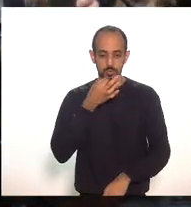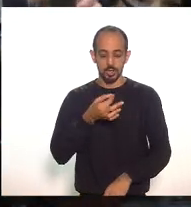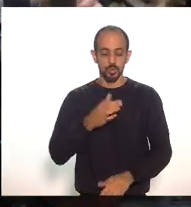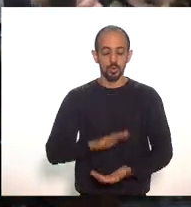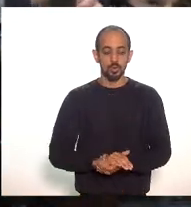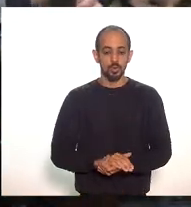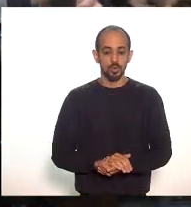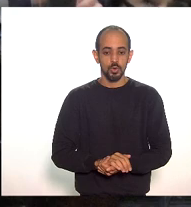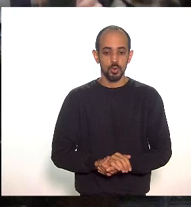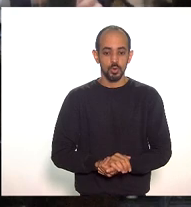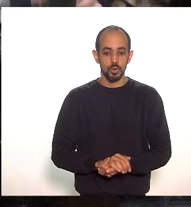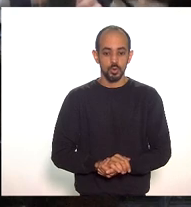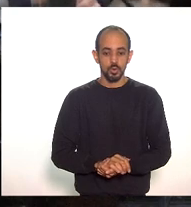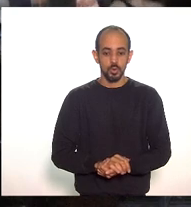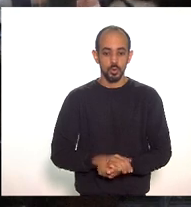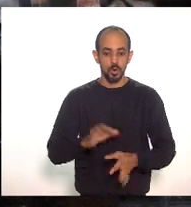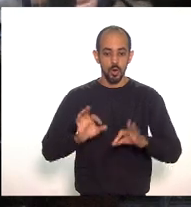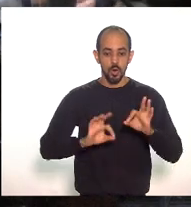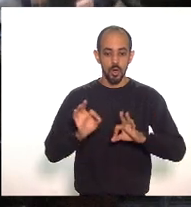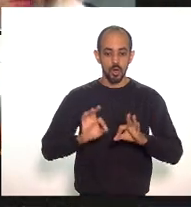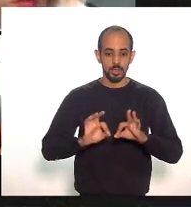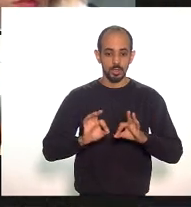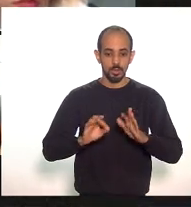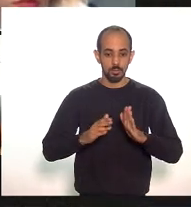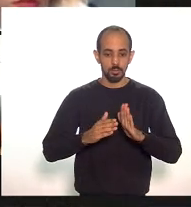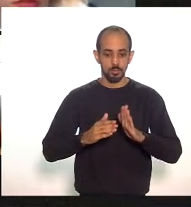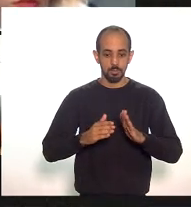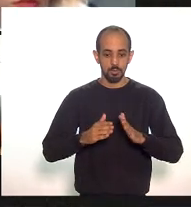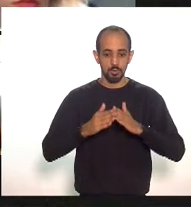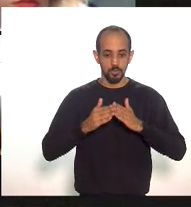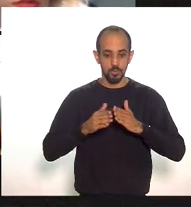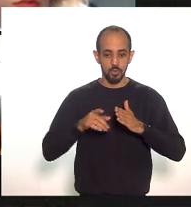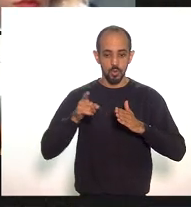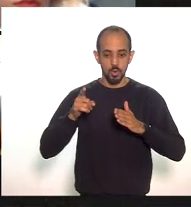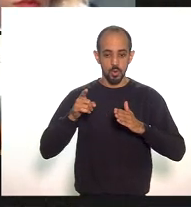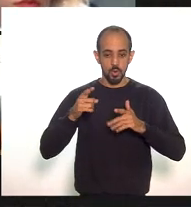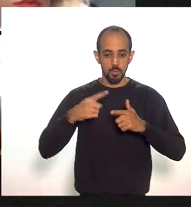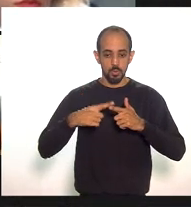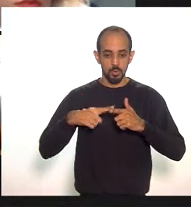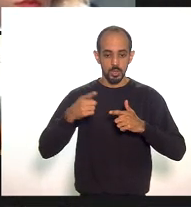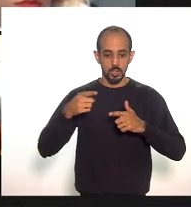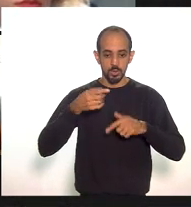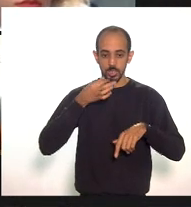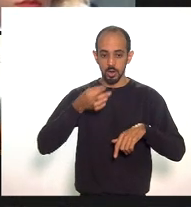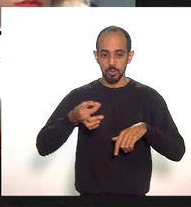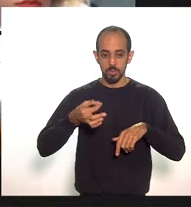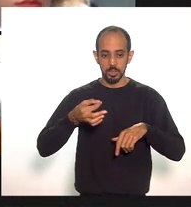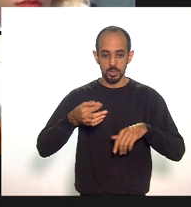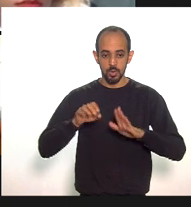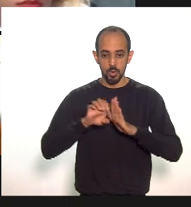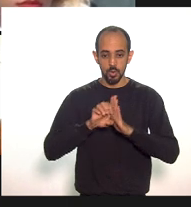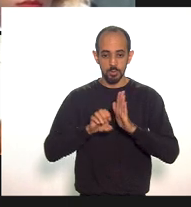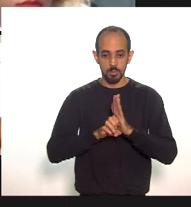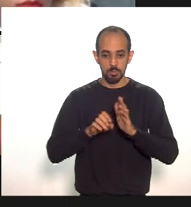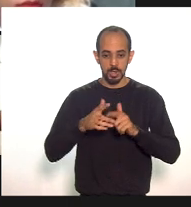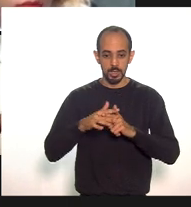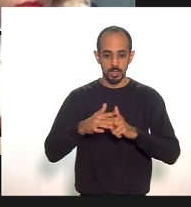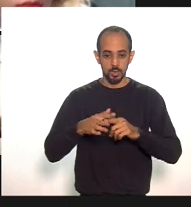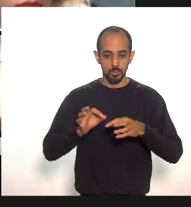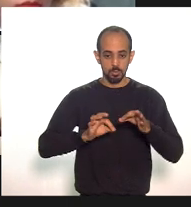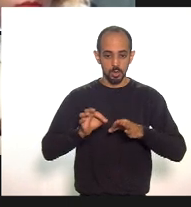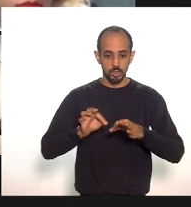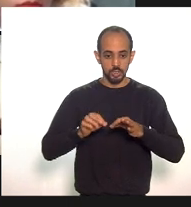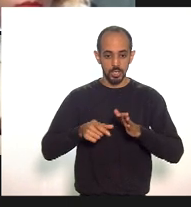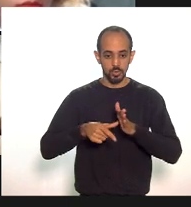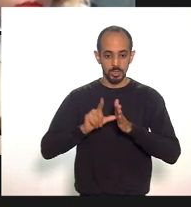votação 110 questão de ordem Então porque eu dei parecer com ai emenda também o projeto anterior